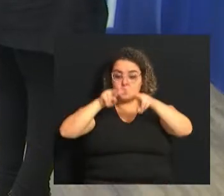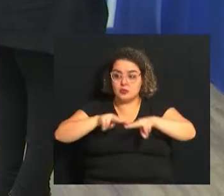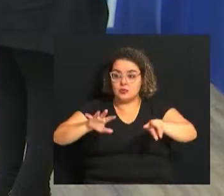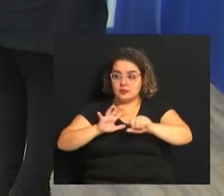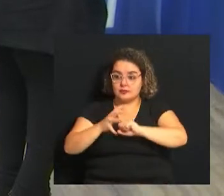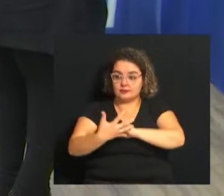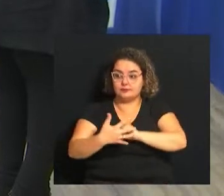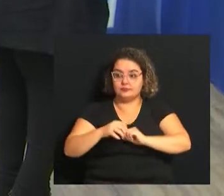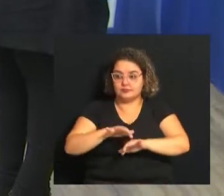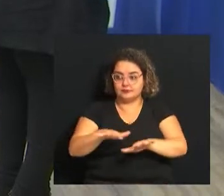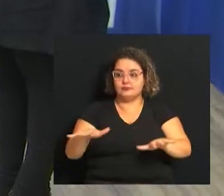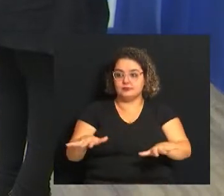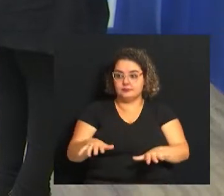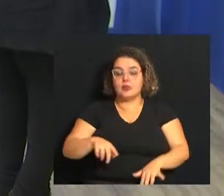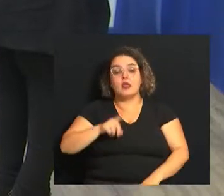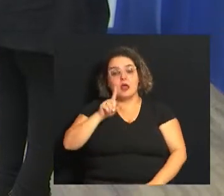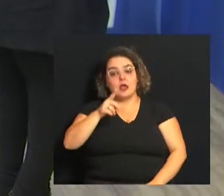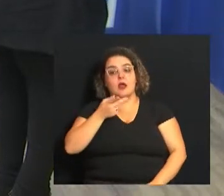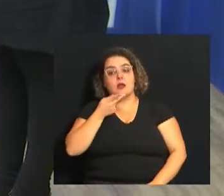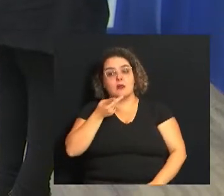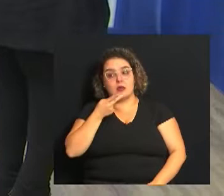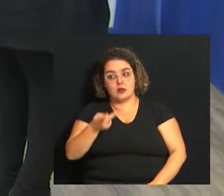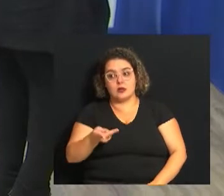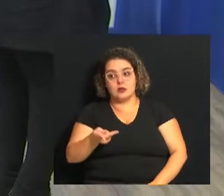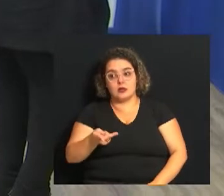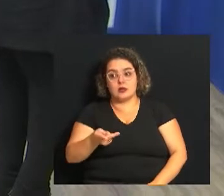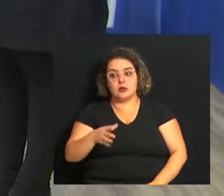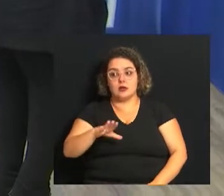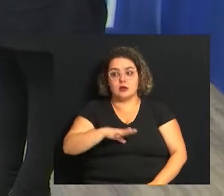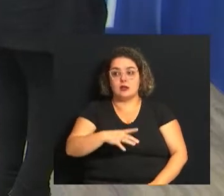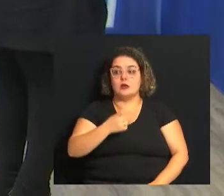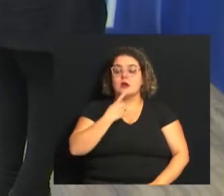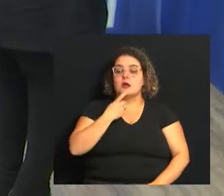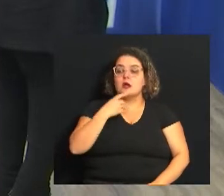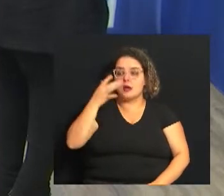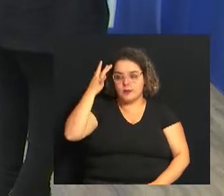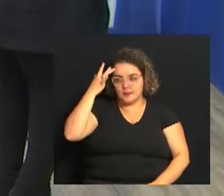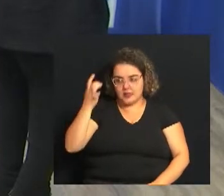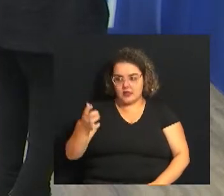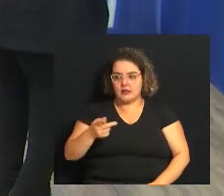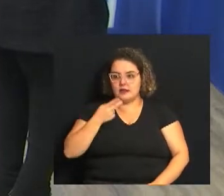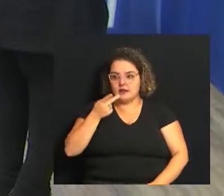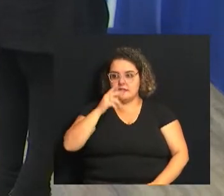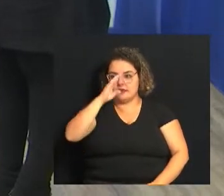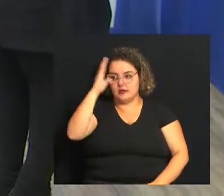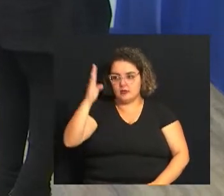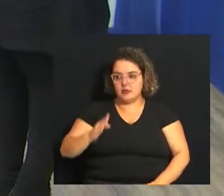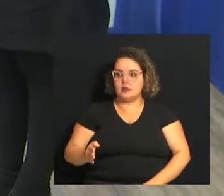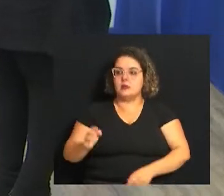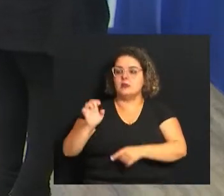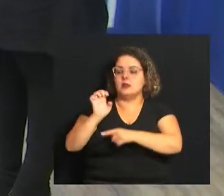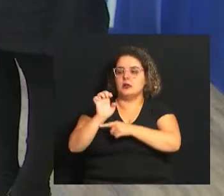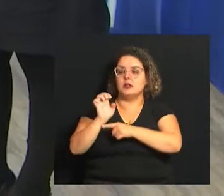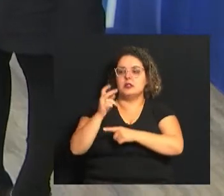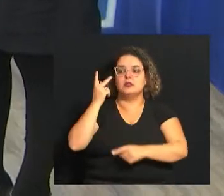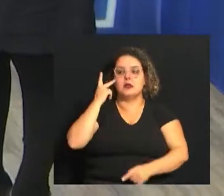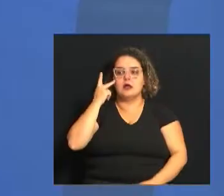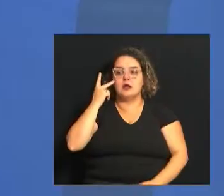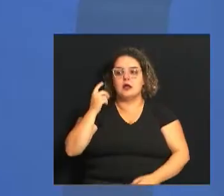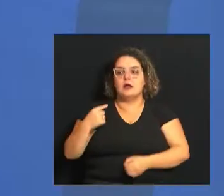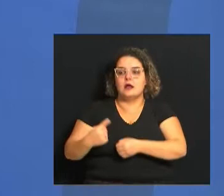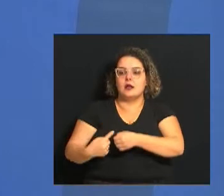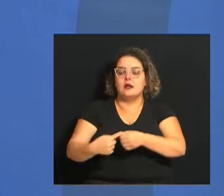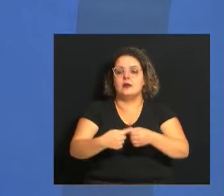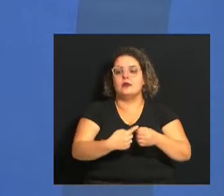Covid-19. A gente vai falar especificamente hoje de Campinas. Amanhã a gente fala de Brasil, São Paulo e também da região